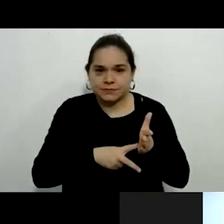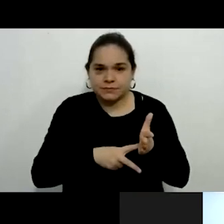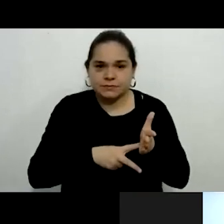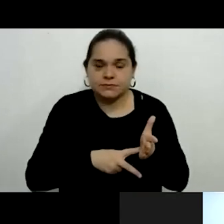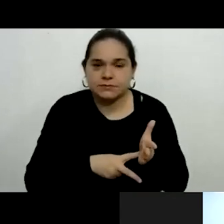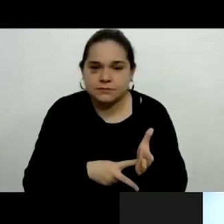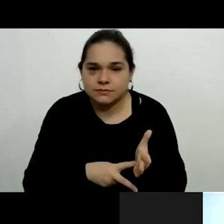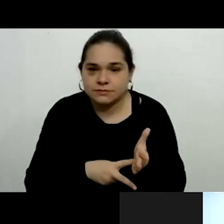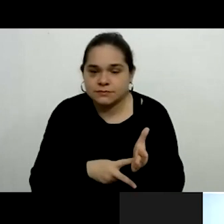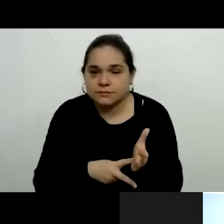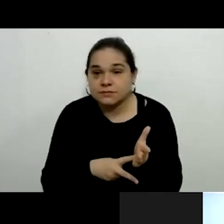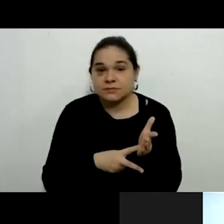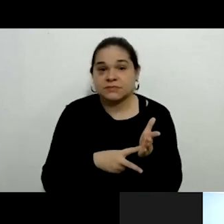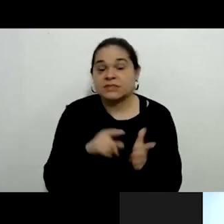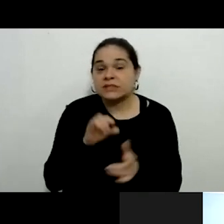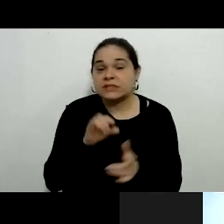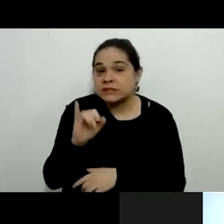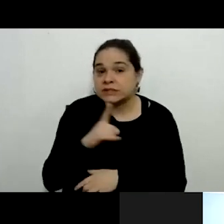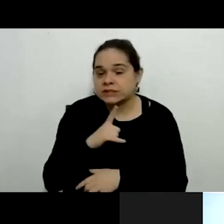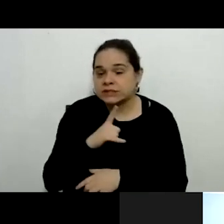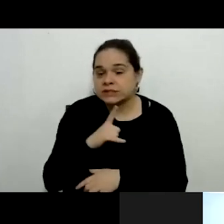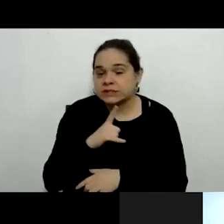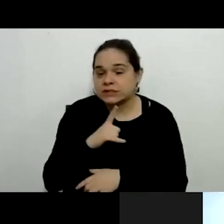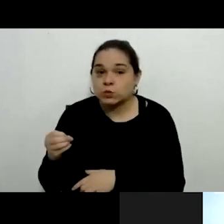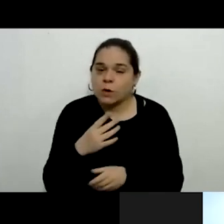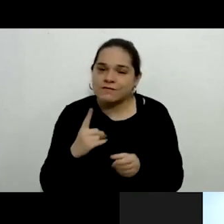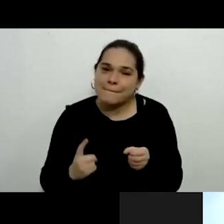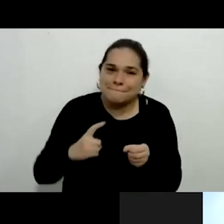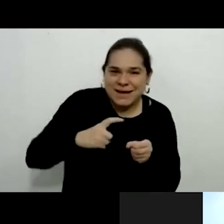no caso, um novo convênio, uma nova parceria,